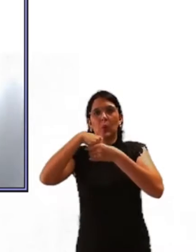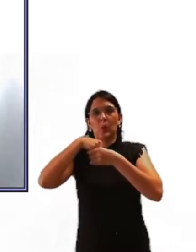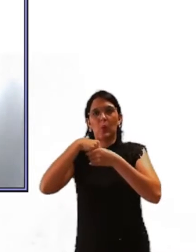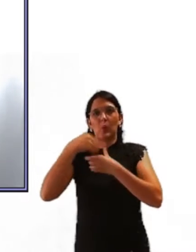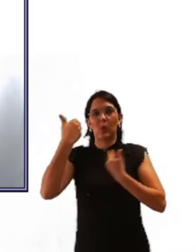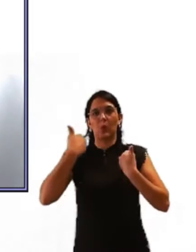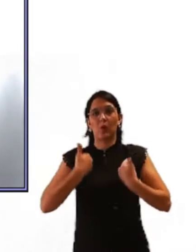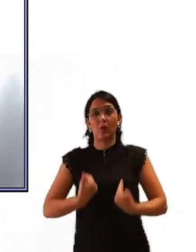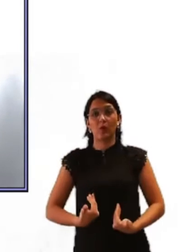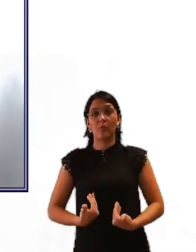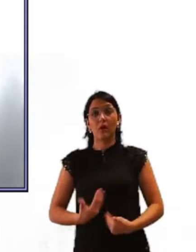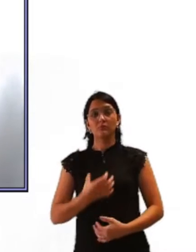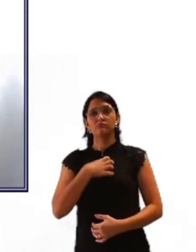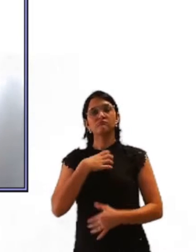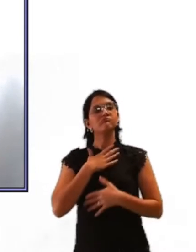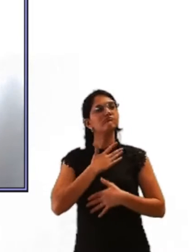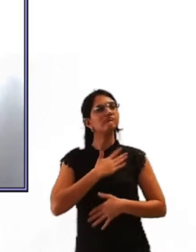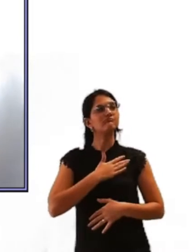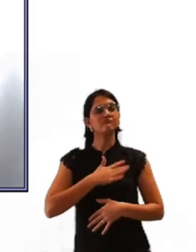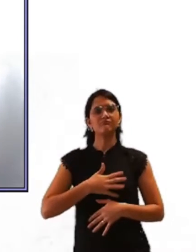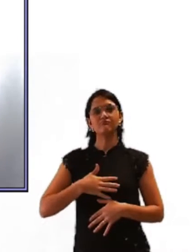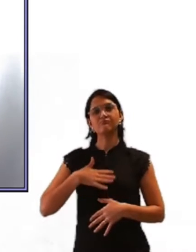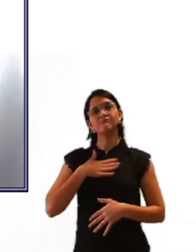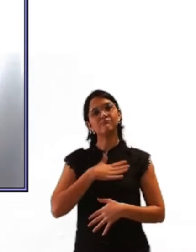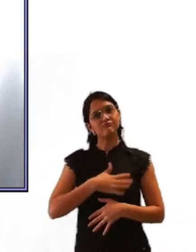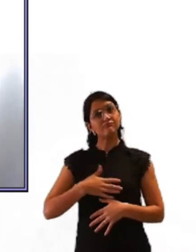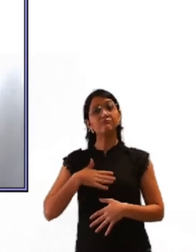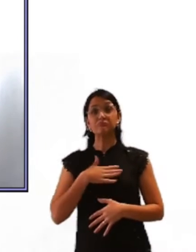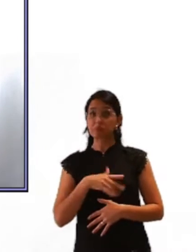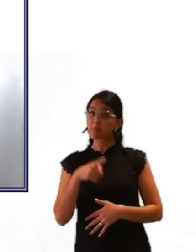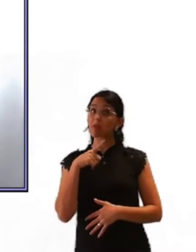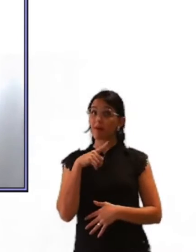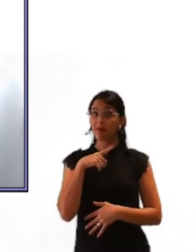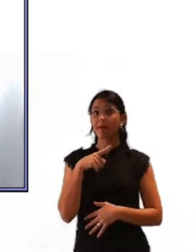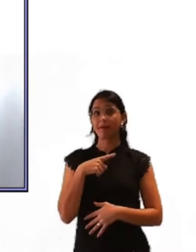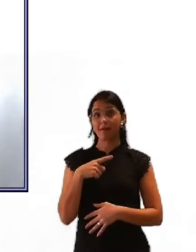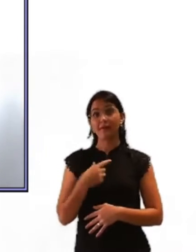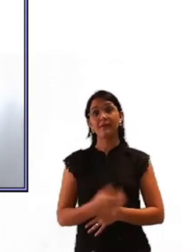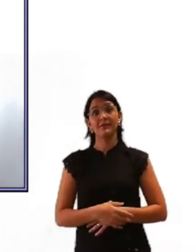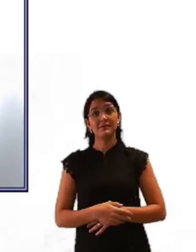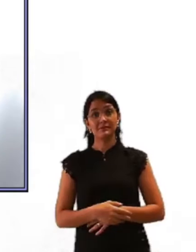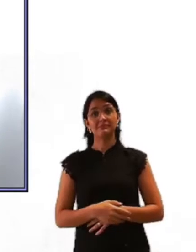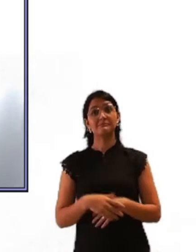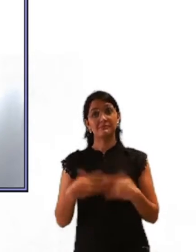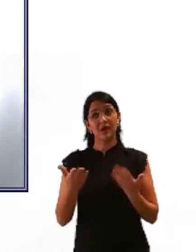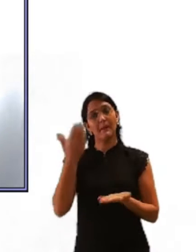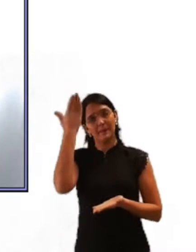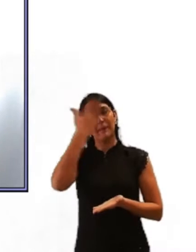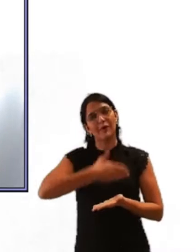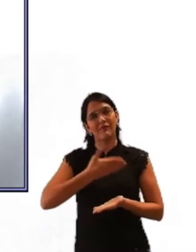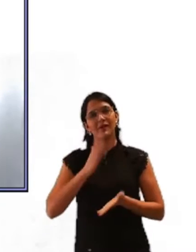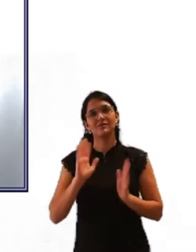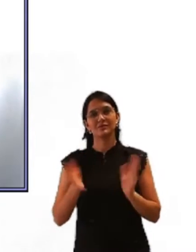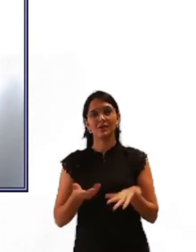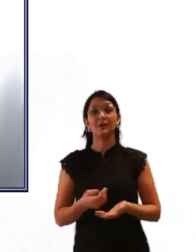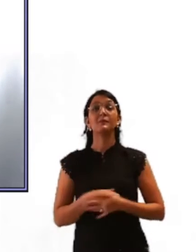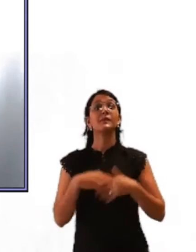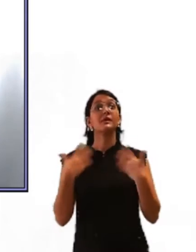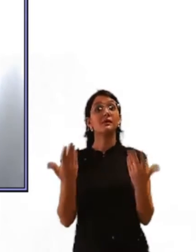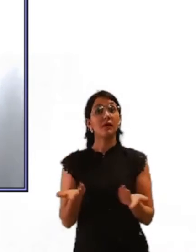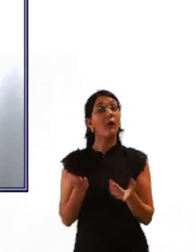dá uma sensação de bem-estar, né, uma sensação de prazer. E isso, então,